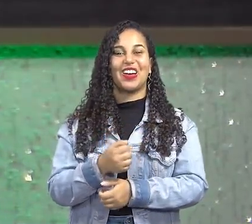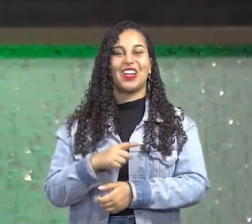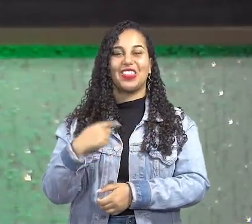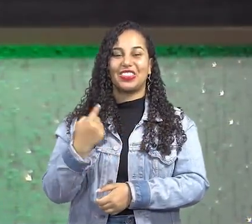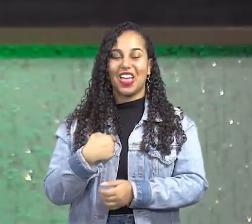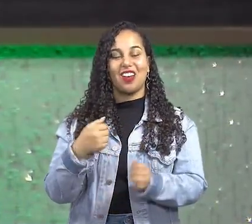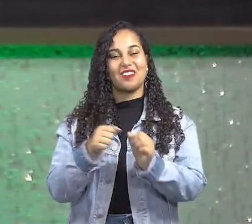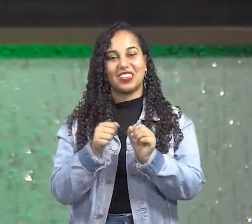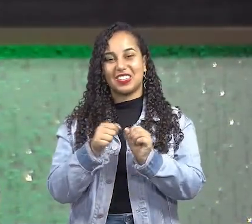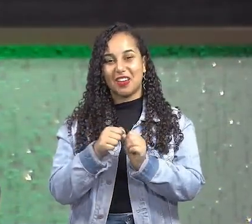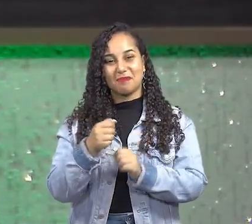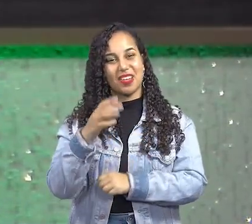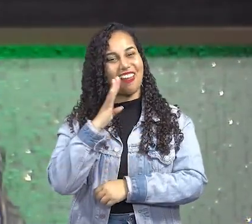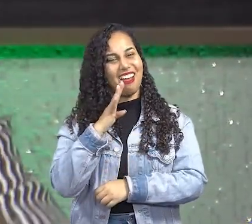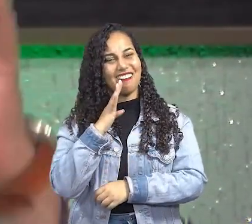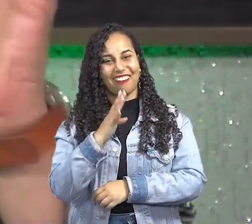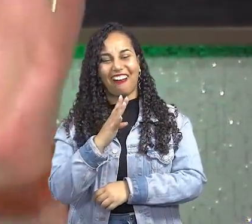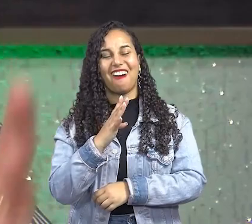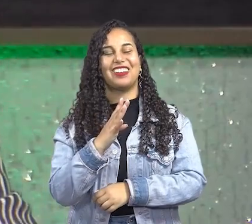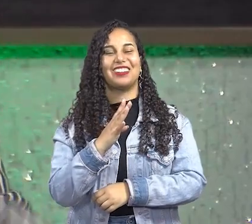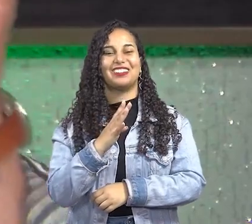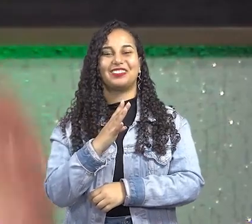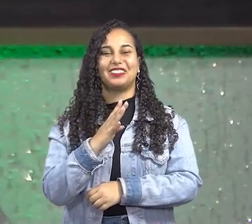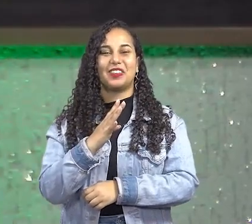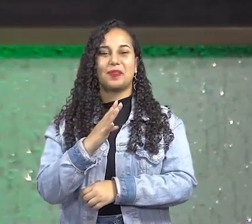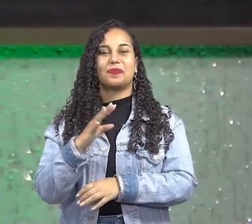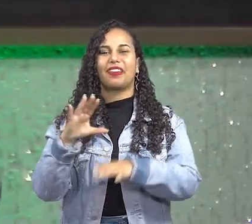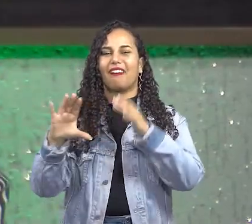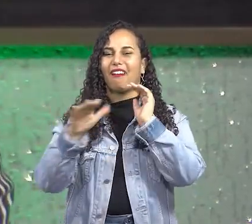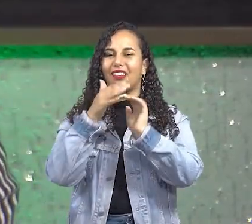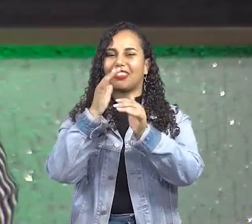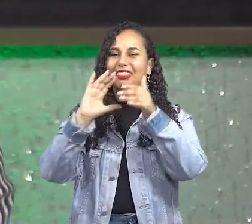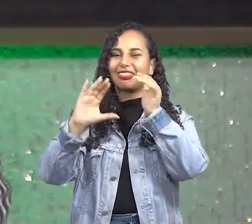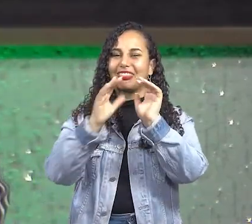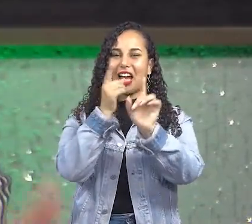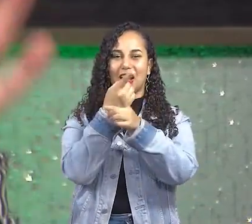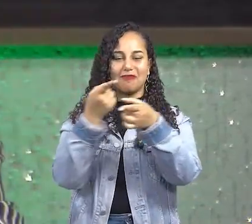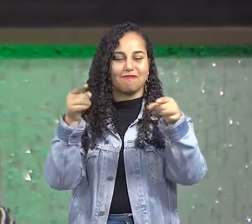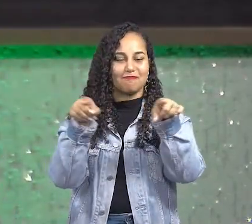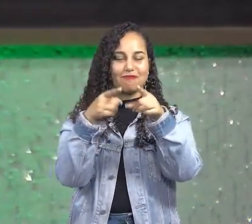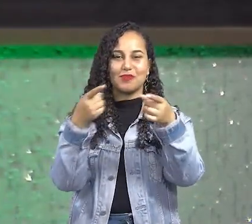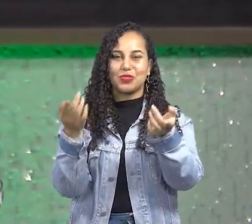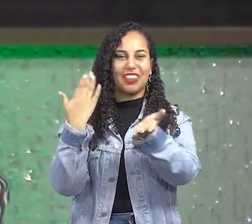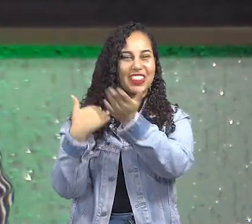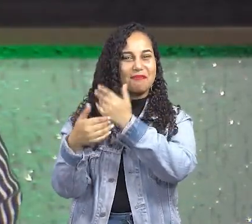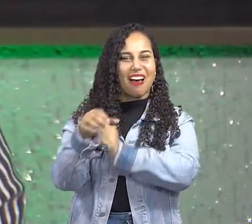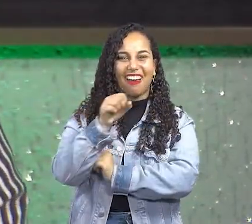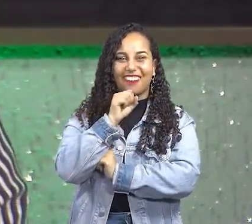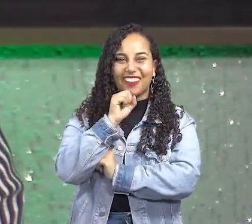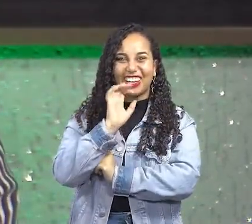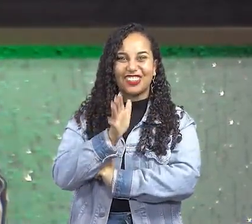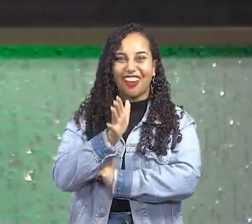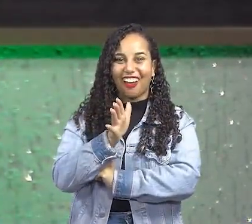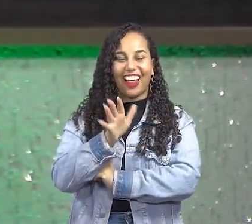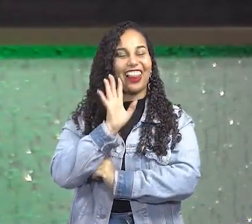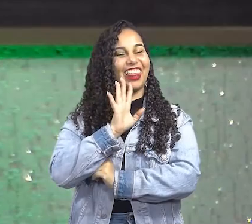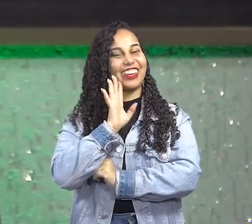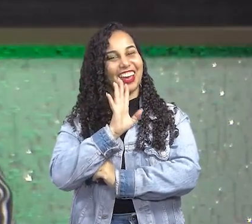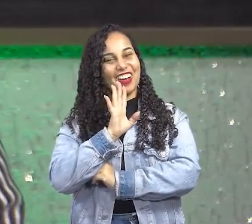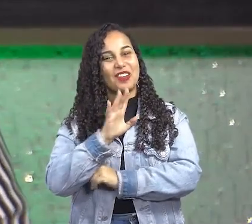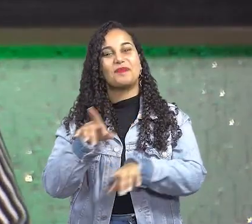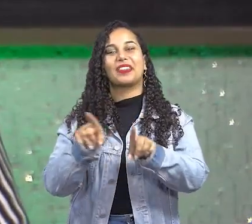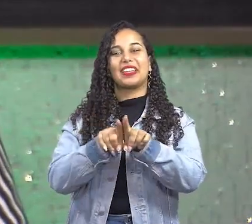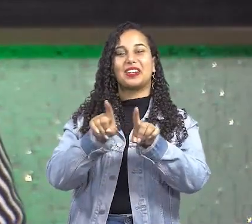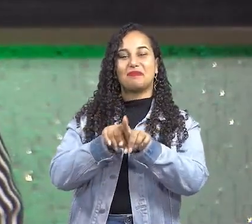esposa. Foi lindo, lindo, lindo. Cantamos as canções do passado. Vamos montar uma equipe aqui maravilhosa. 22 a 24